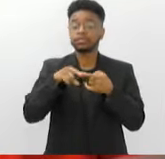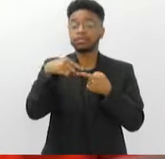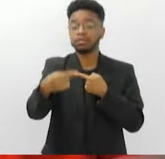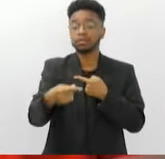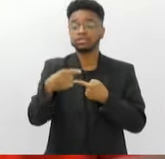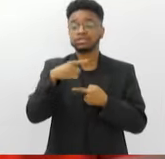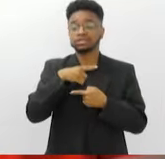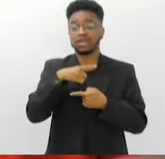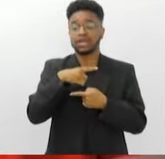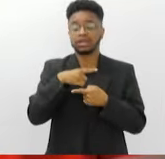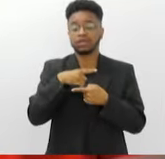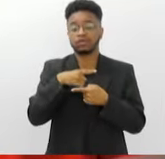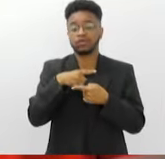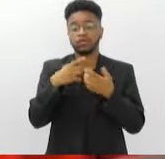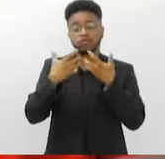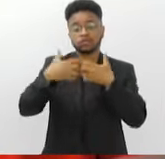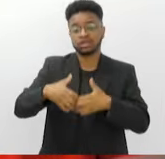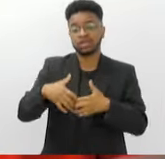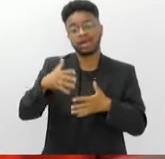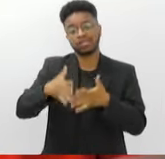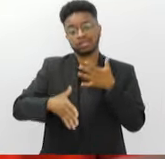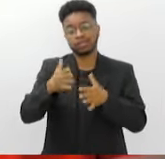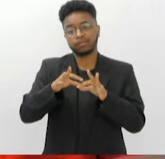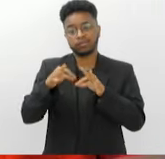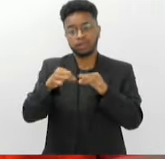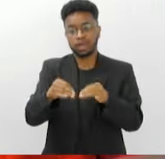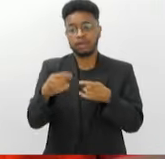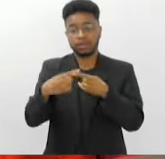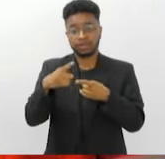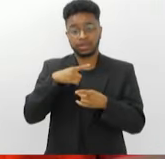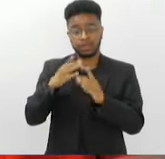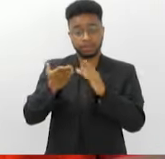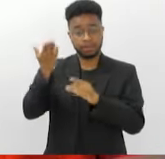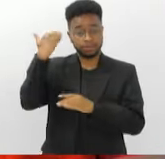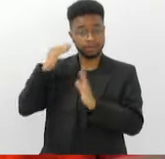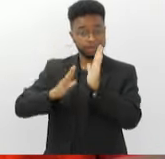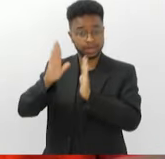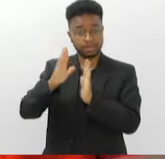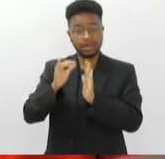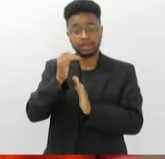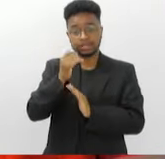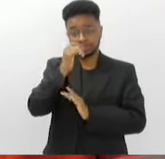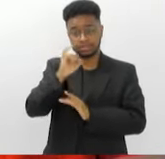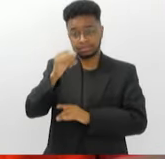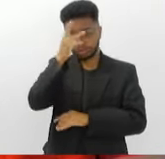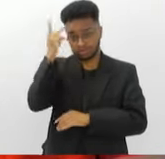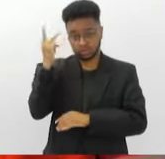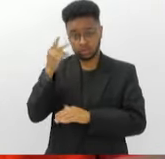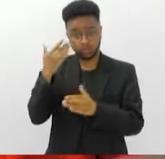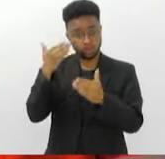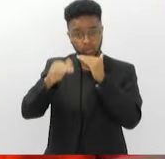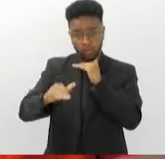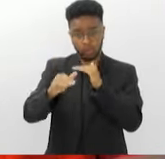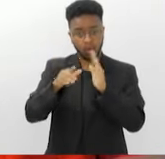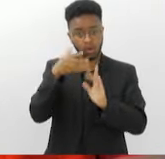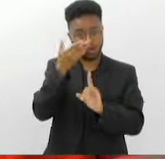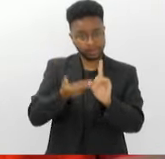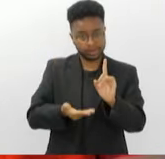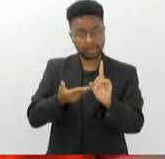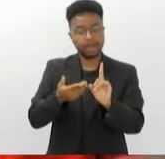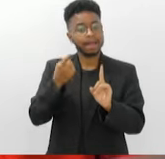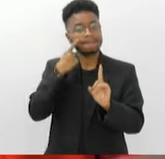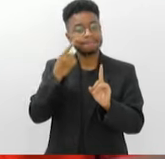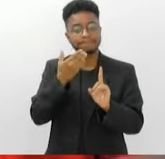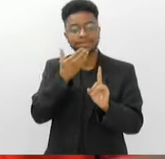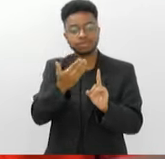acho que não é bom para ninguém. Tinha uma época que cada um que discordava de uma homenagem pedia verificação. Aí a gente fez um acordo entre